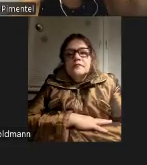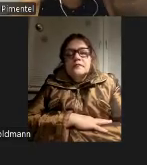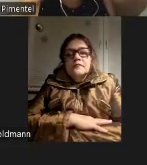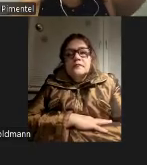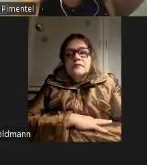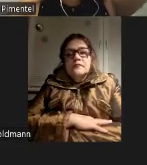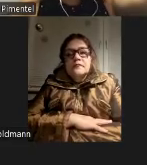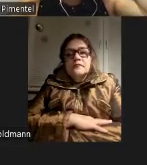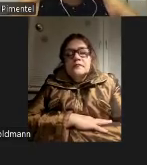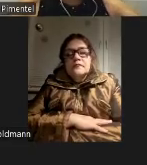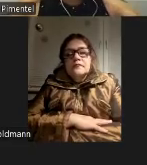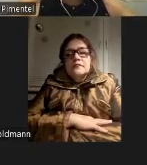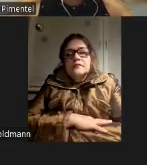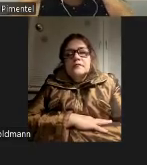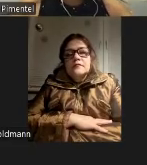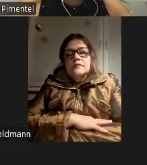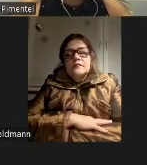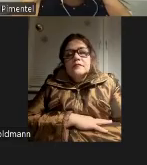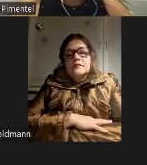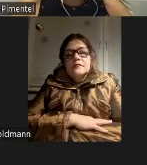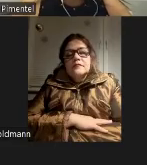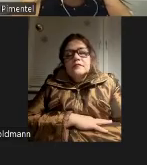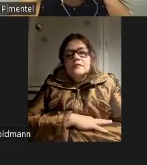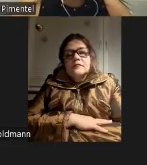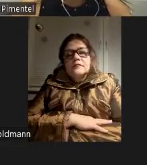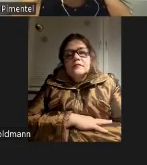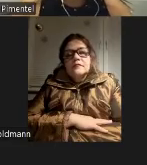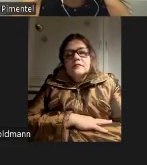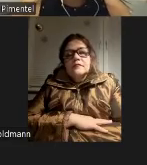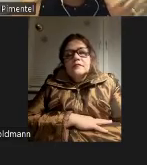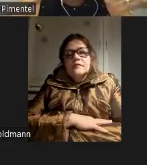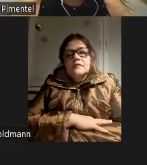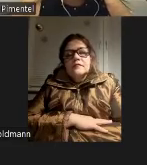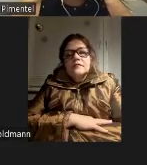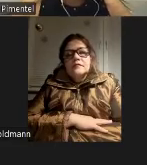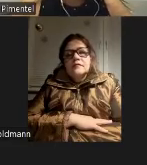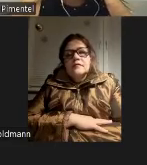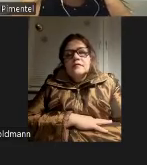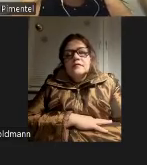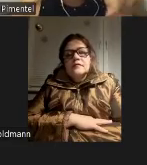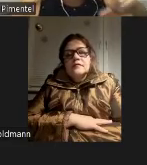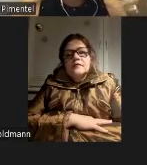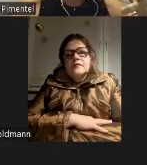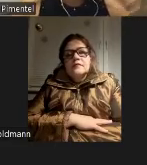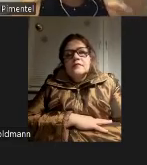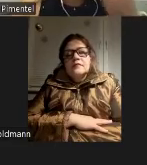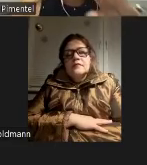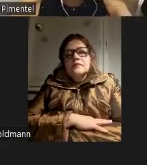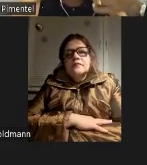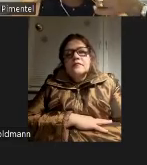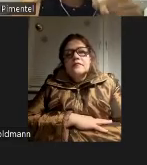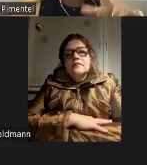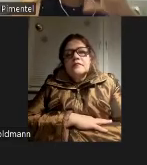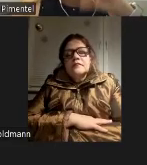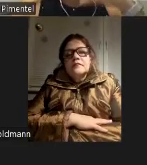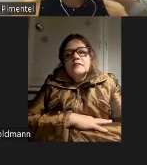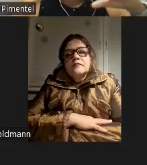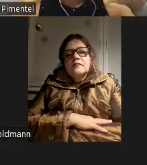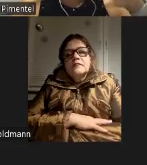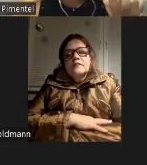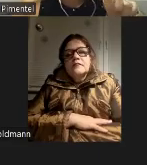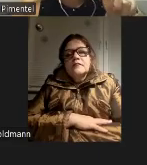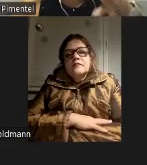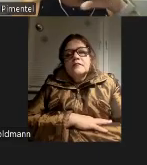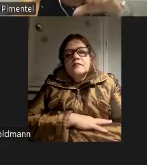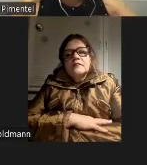odontológico dentro de uma fábrica, e a gente vê nas políticas, né, trabalhistas, que o trabalhador de turno, ele gira, tem que girar, não pode